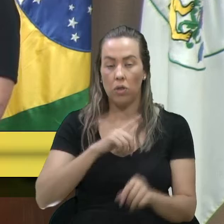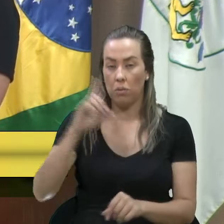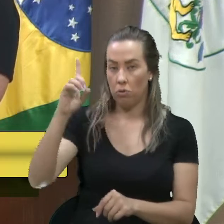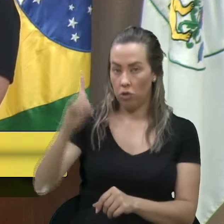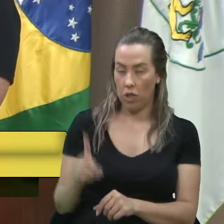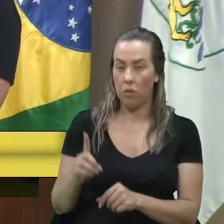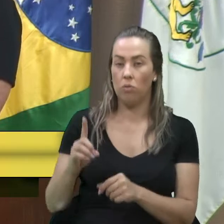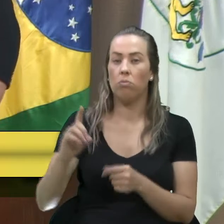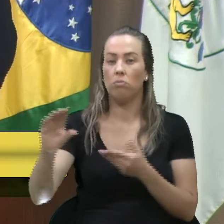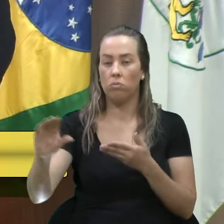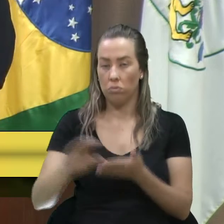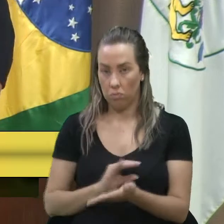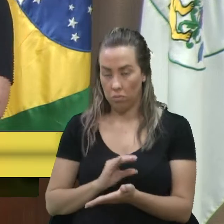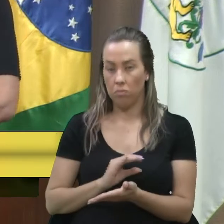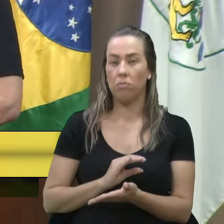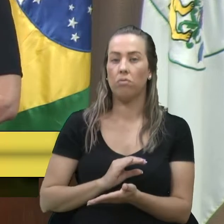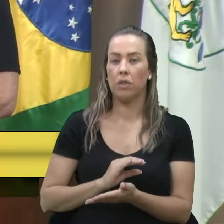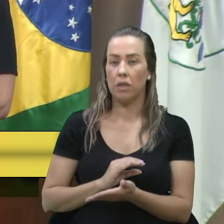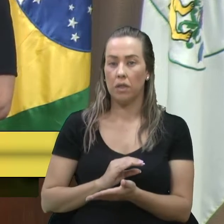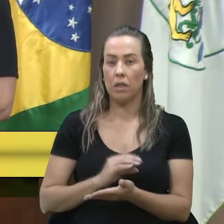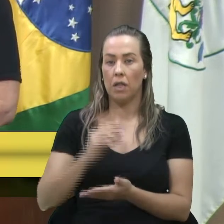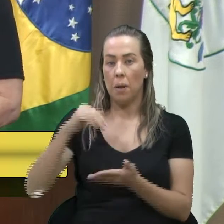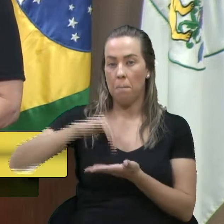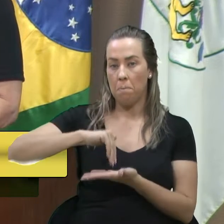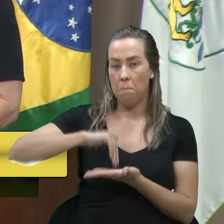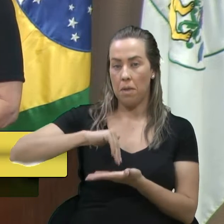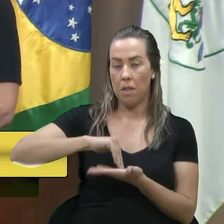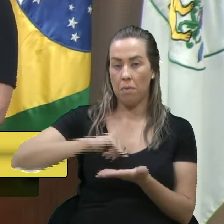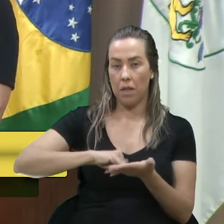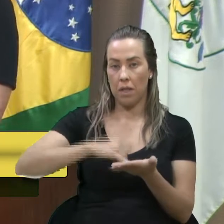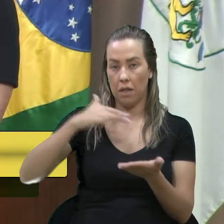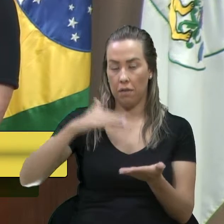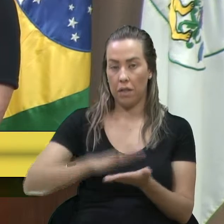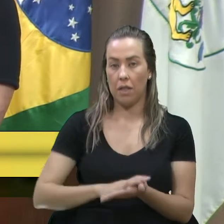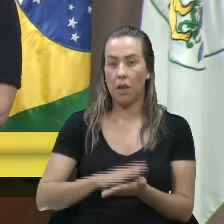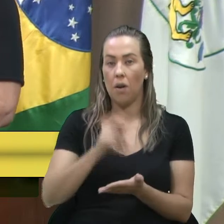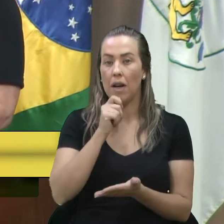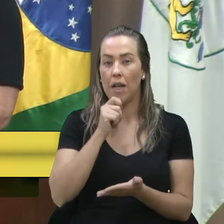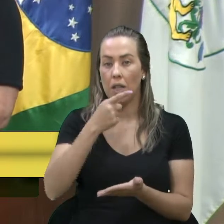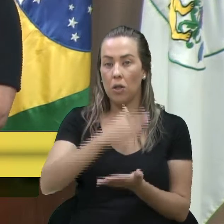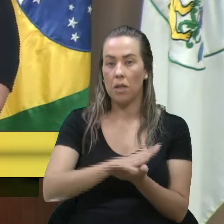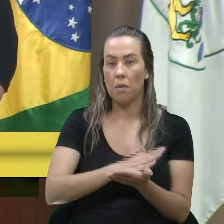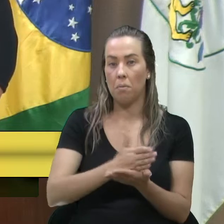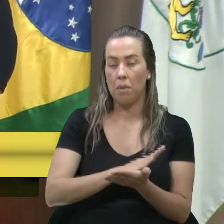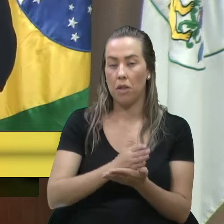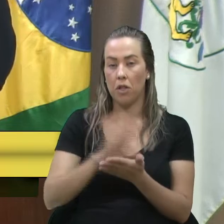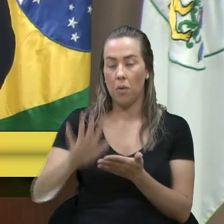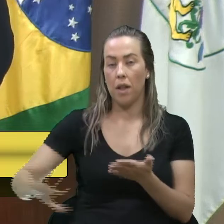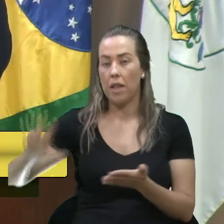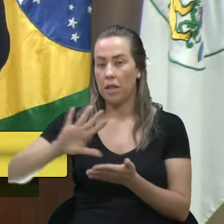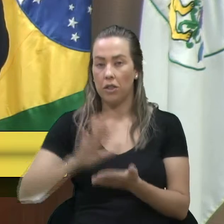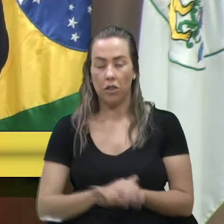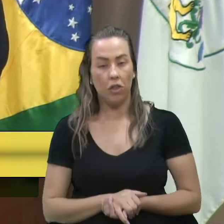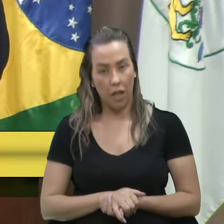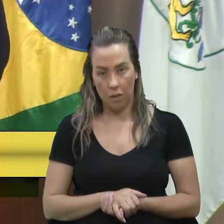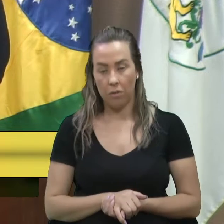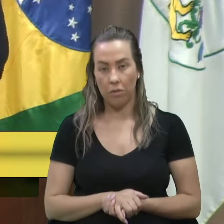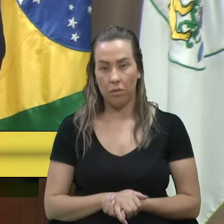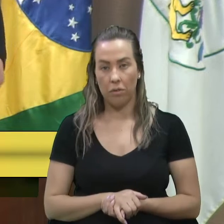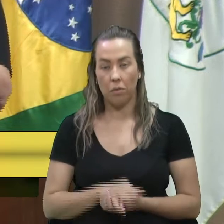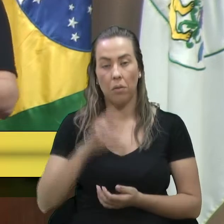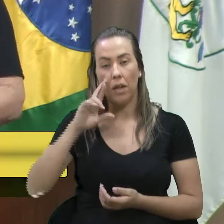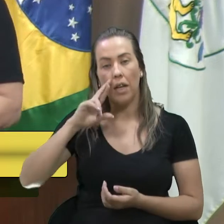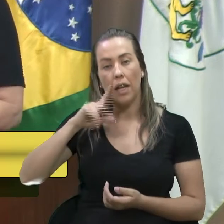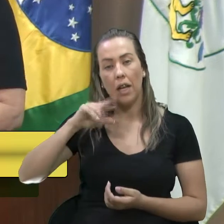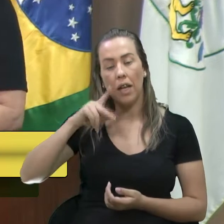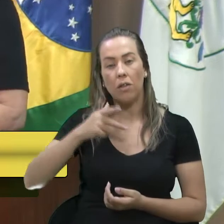de receber a reposição mínima da inflação. O nosso ainda é pela média, não é inflação geral. E, como disse o Renato Oliveira, que